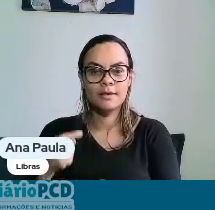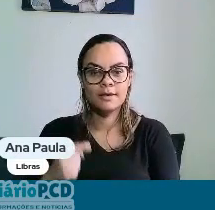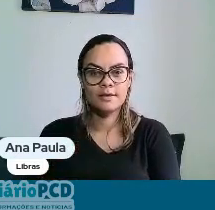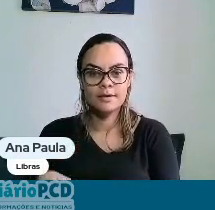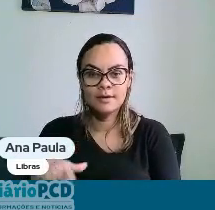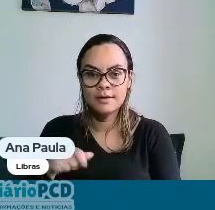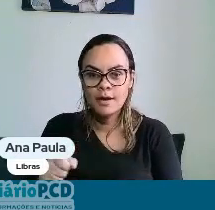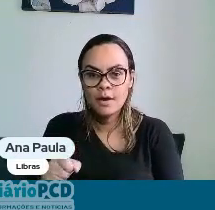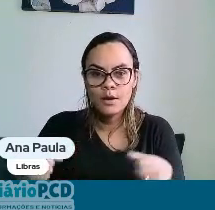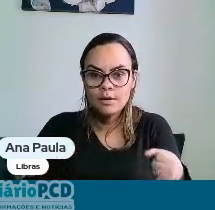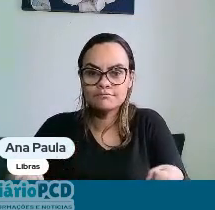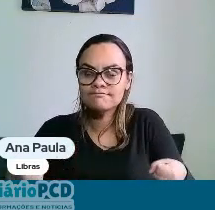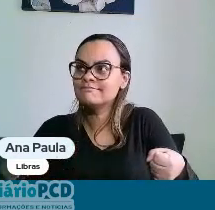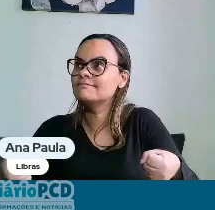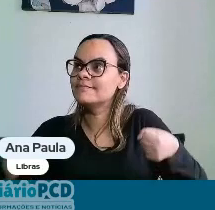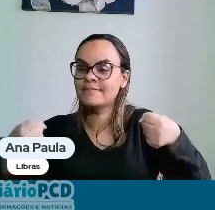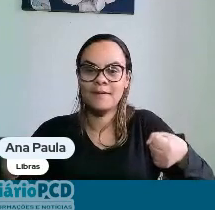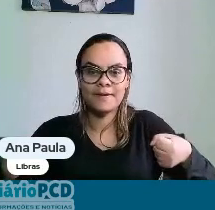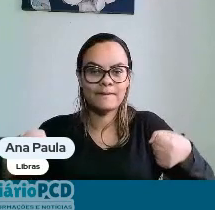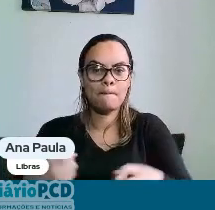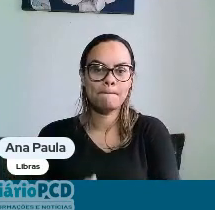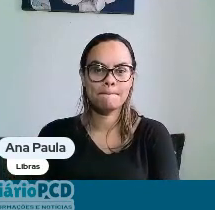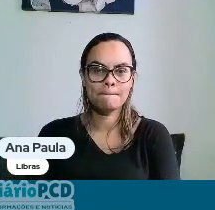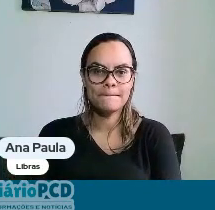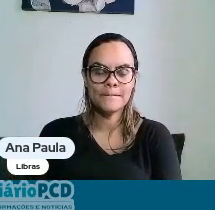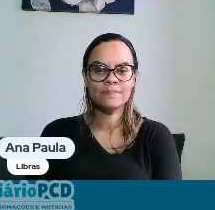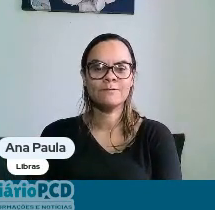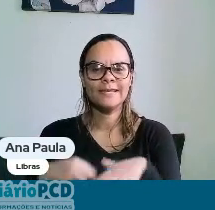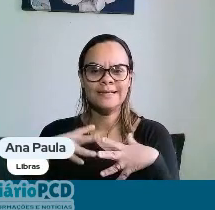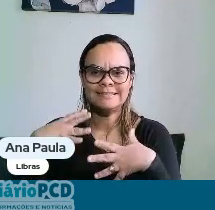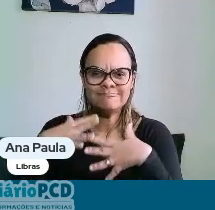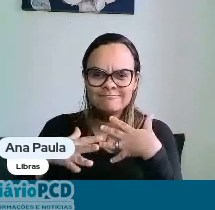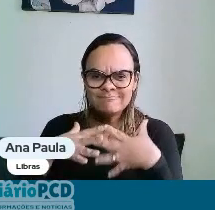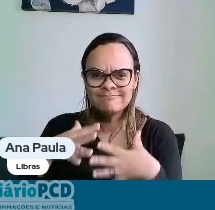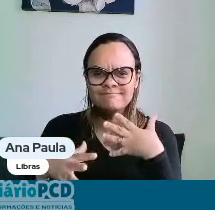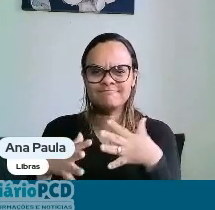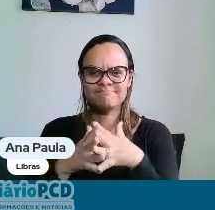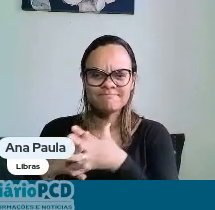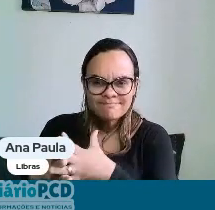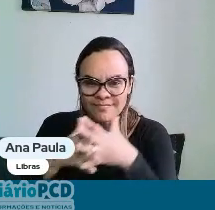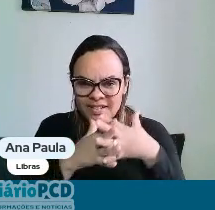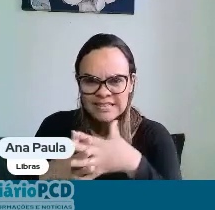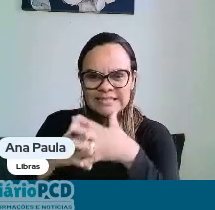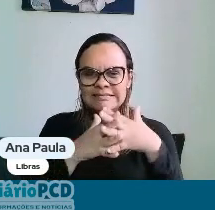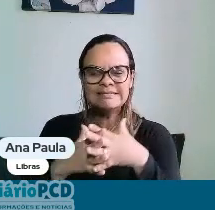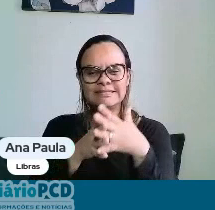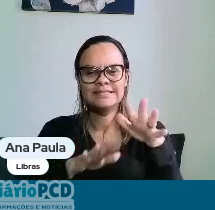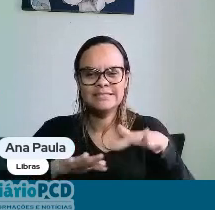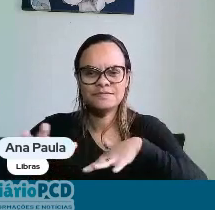de andador para todos os lugares, com as dificuldades articulares, com